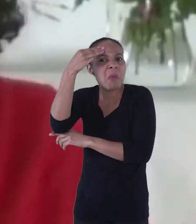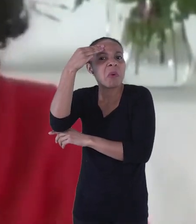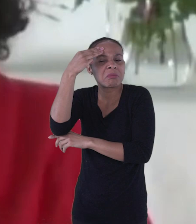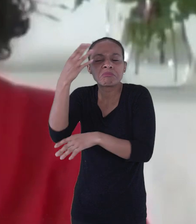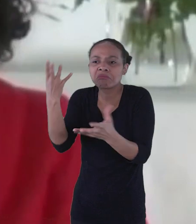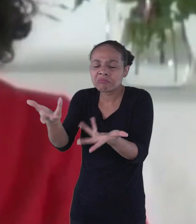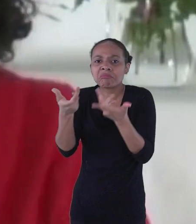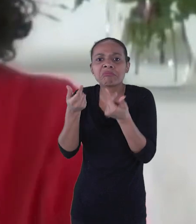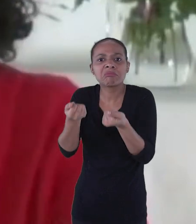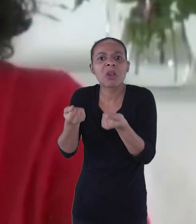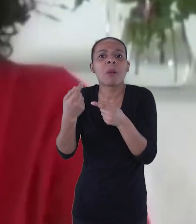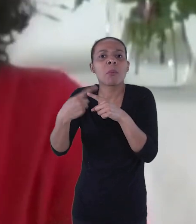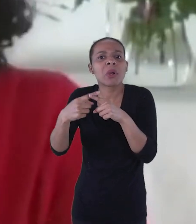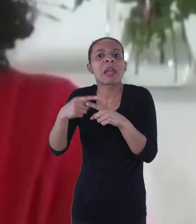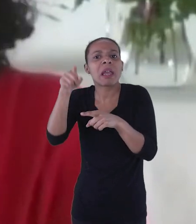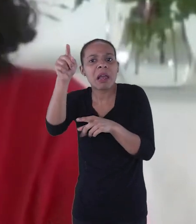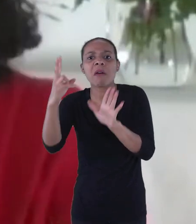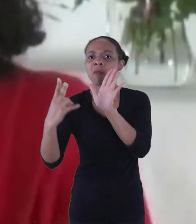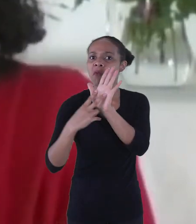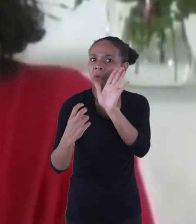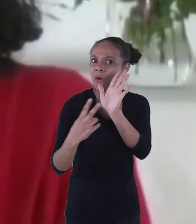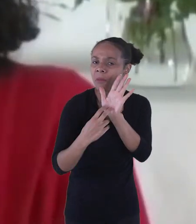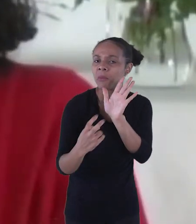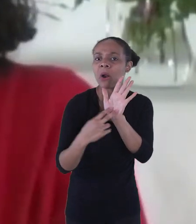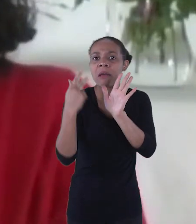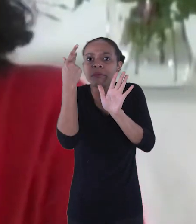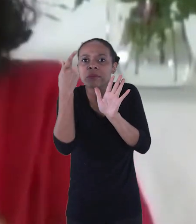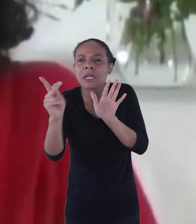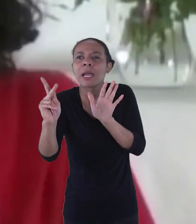vocabulário dela, é um vocabulário bastante